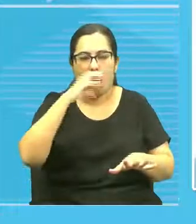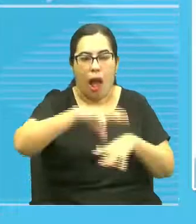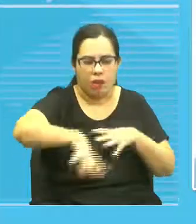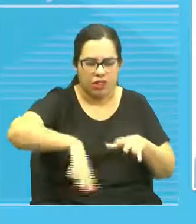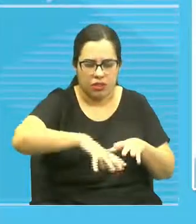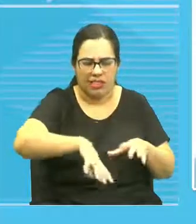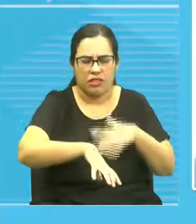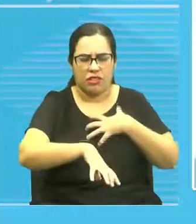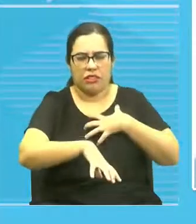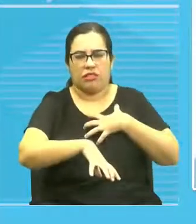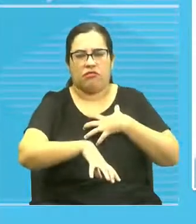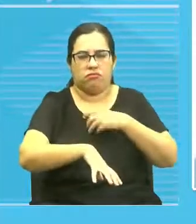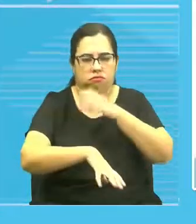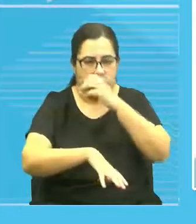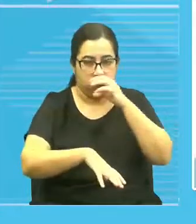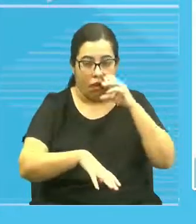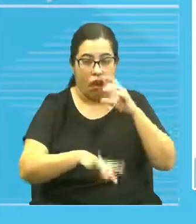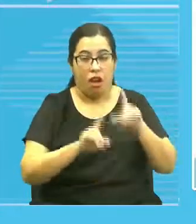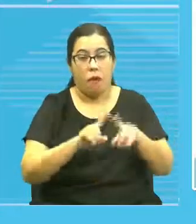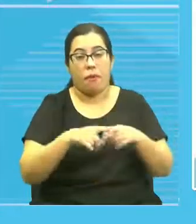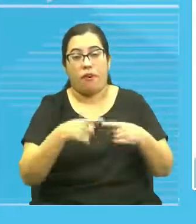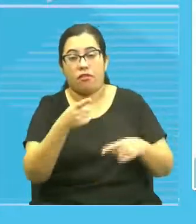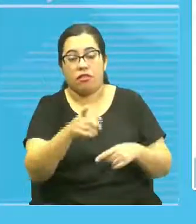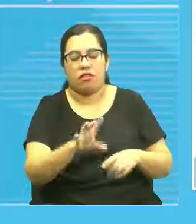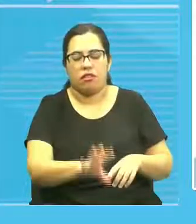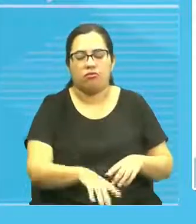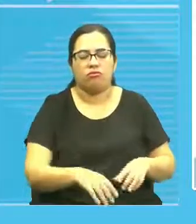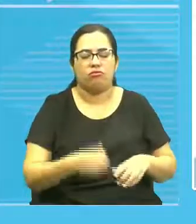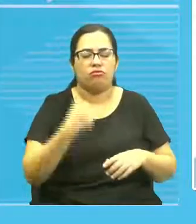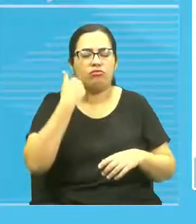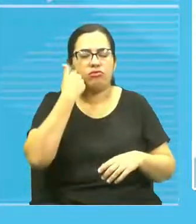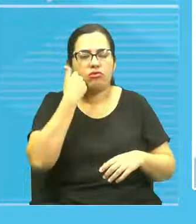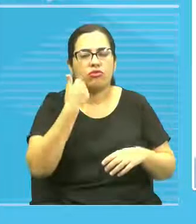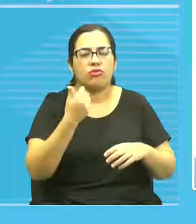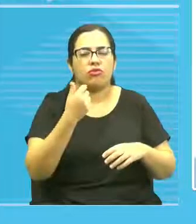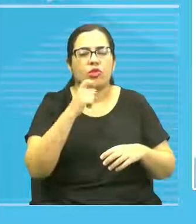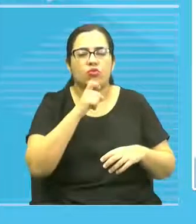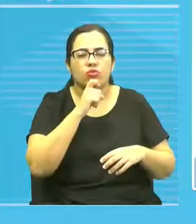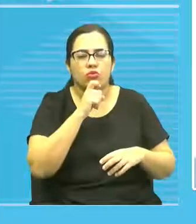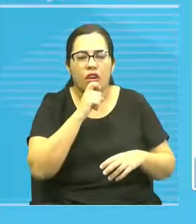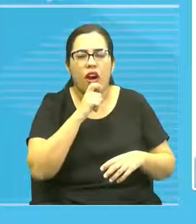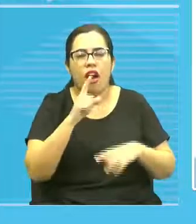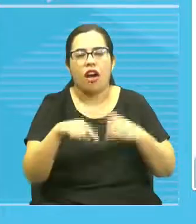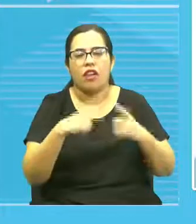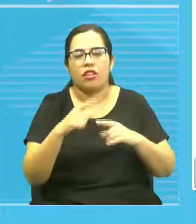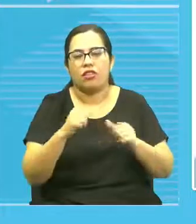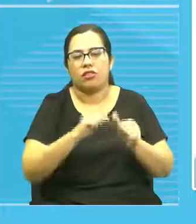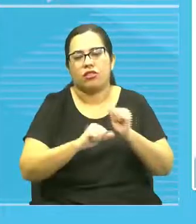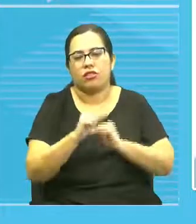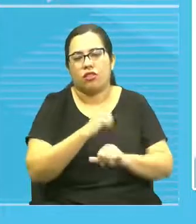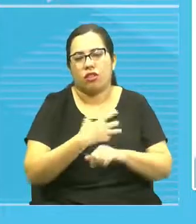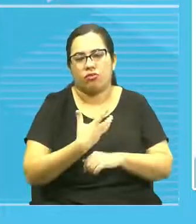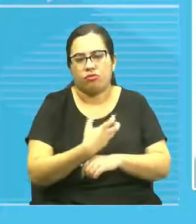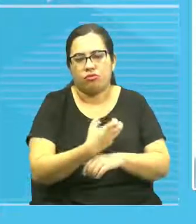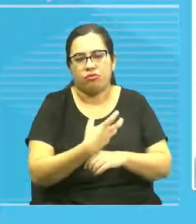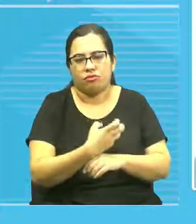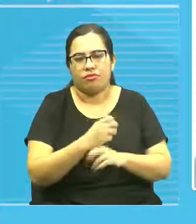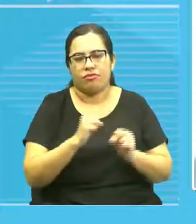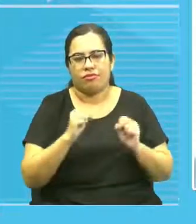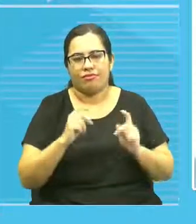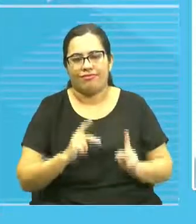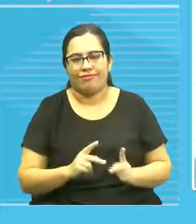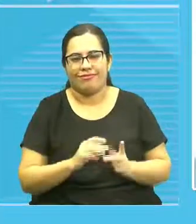quando você resfria, é porque essa dissolução está sendo endotérmica, eles estão tomando calor de você.